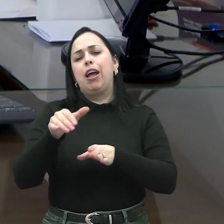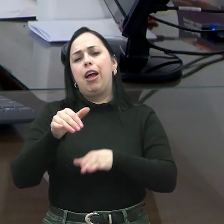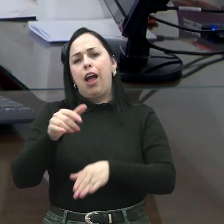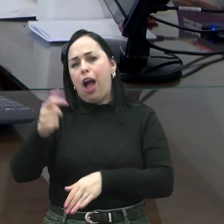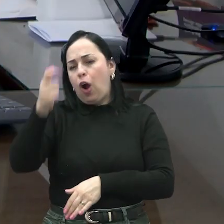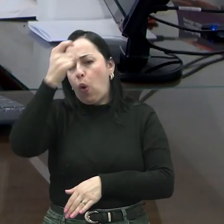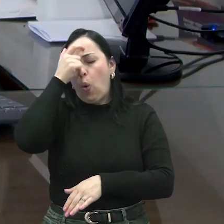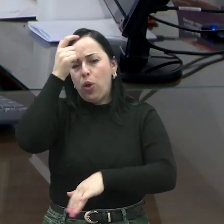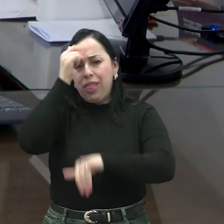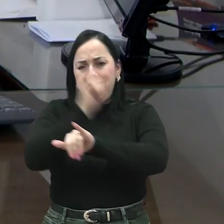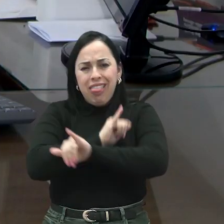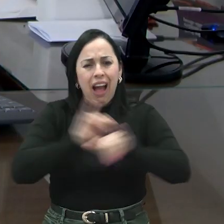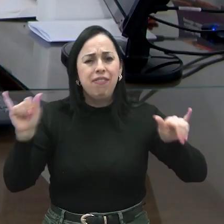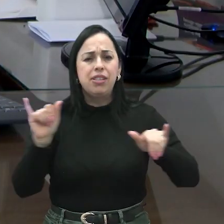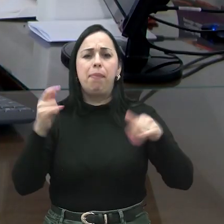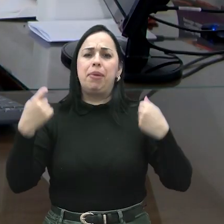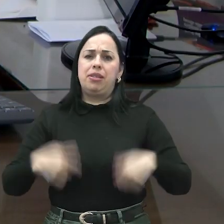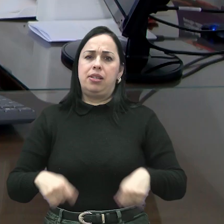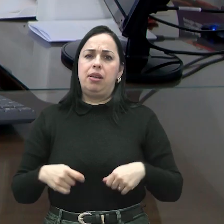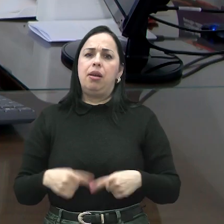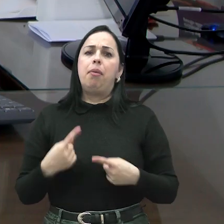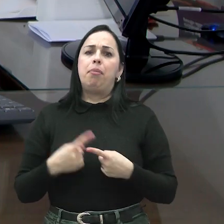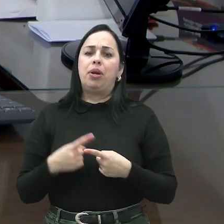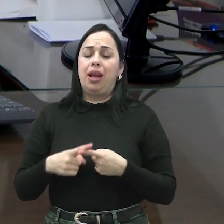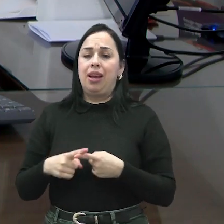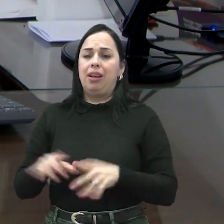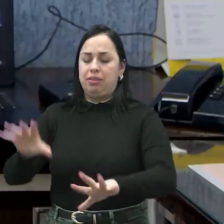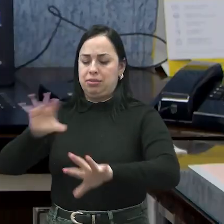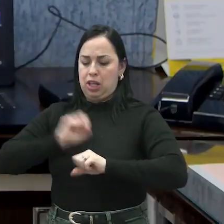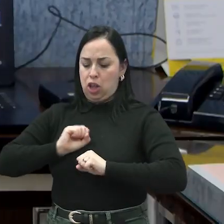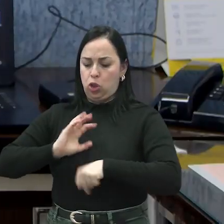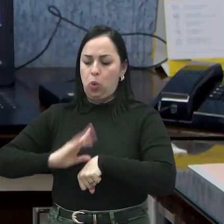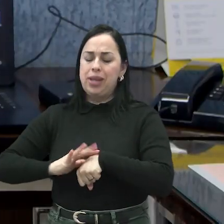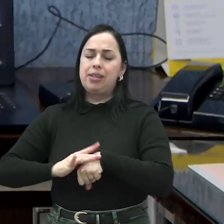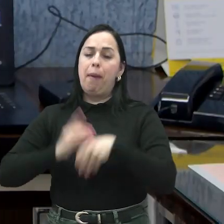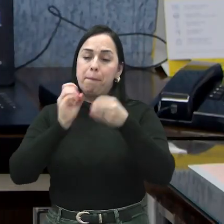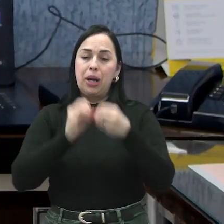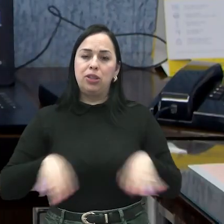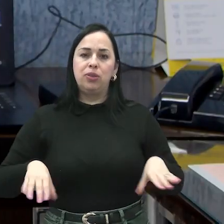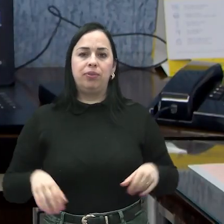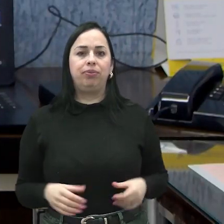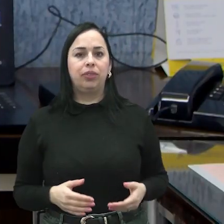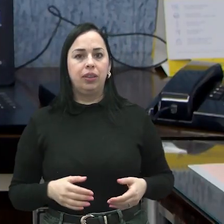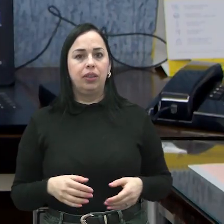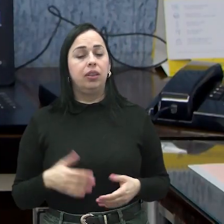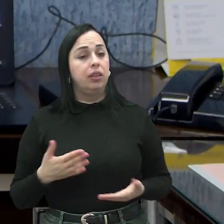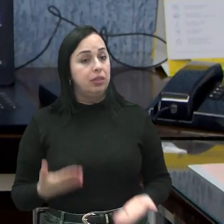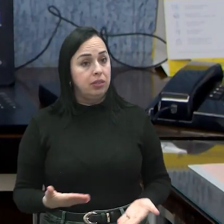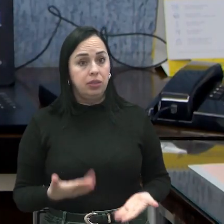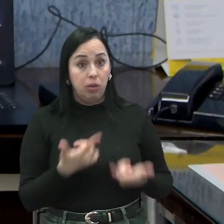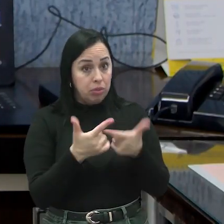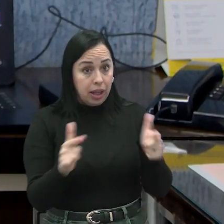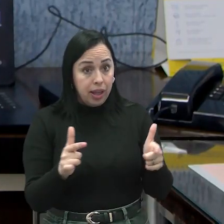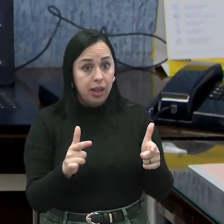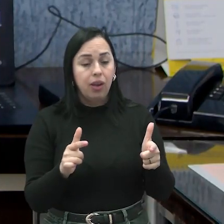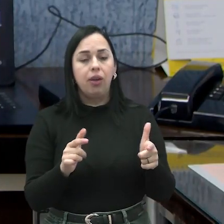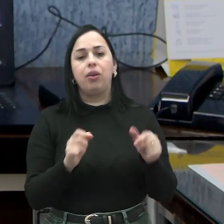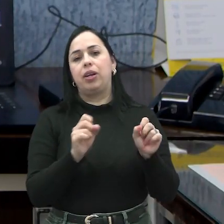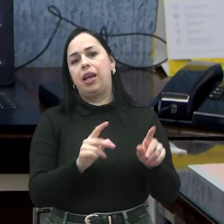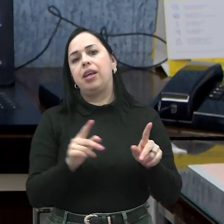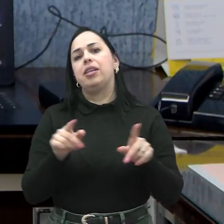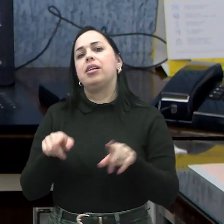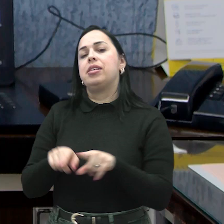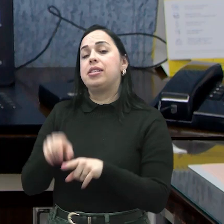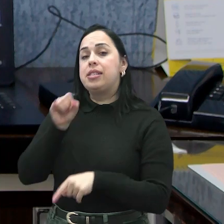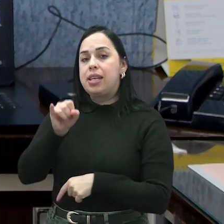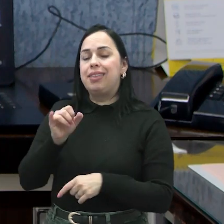que a doença é um prejuízo à nossa economia. A primeira coisa, prevenir para não ter, e se tem, né, conseguir ter um